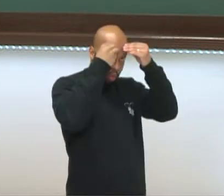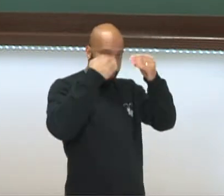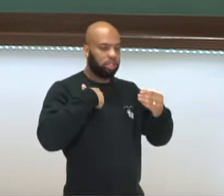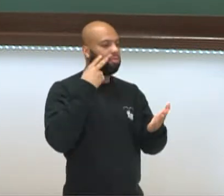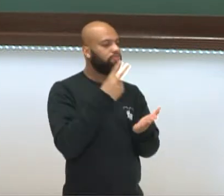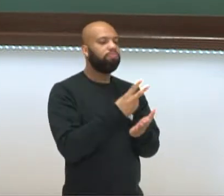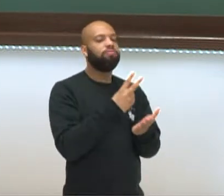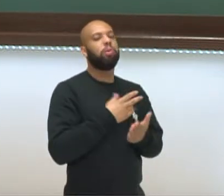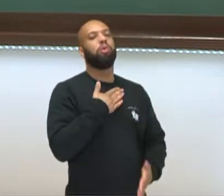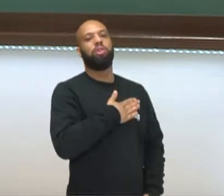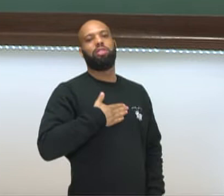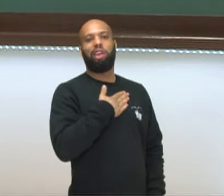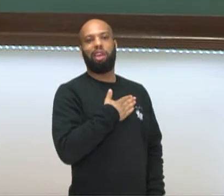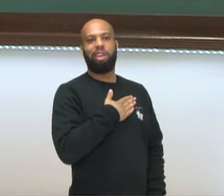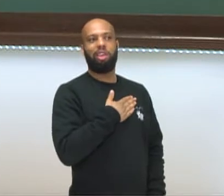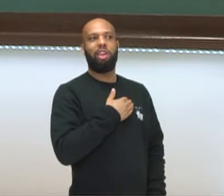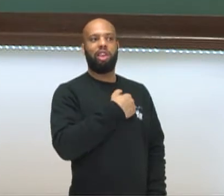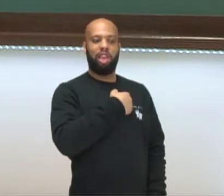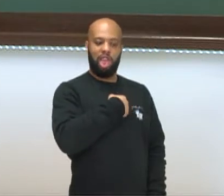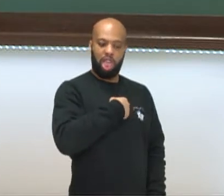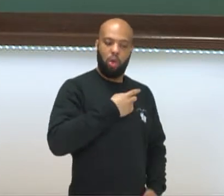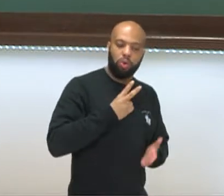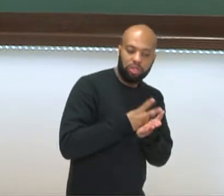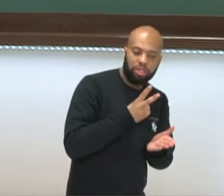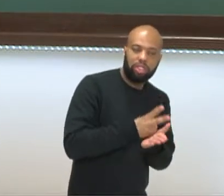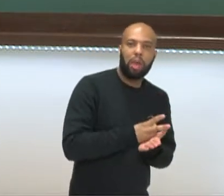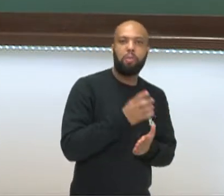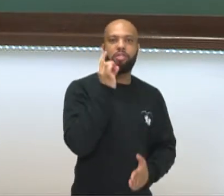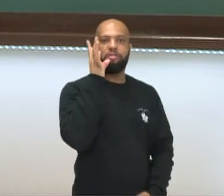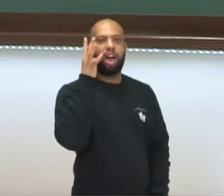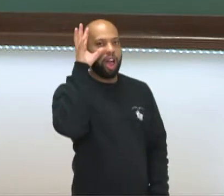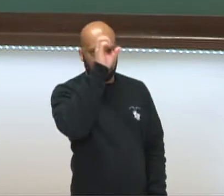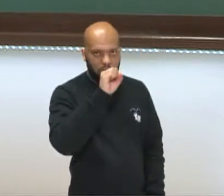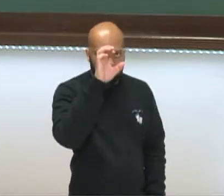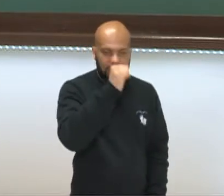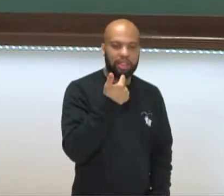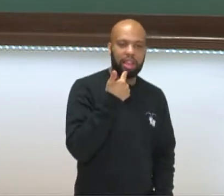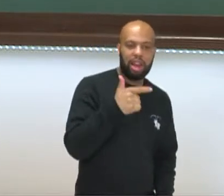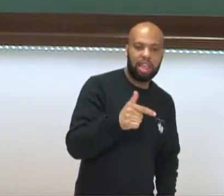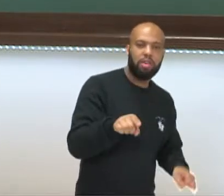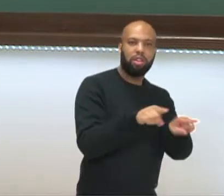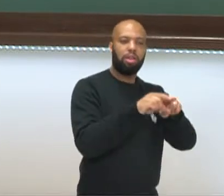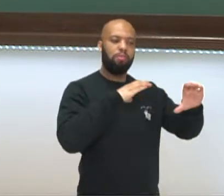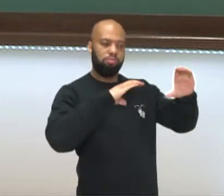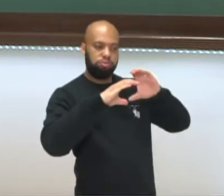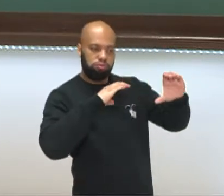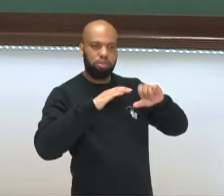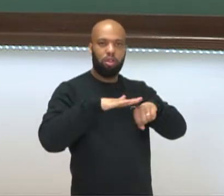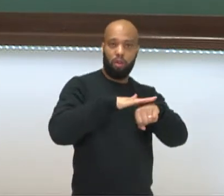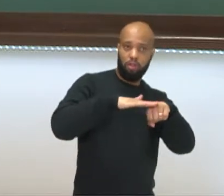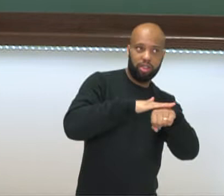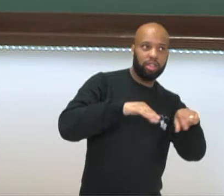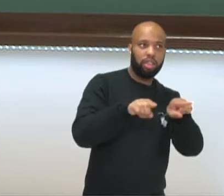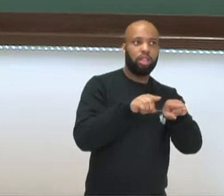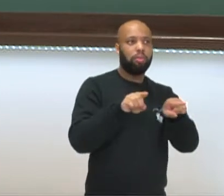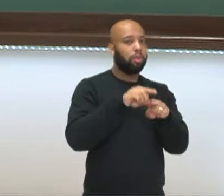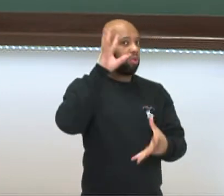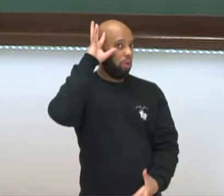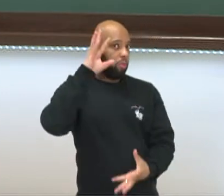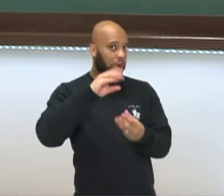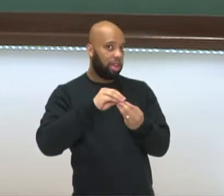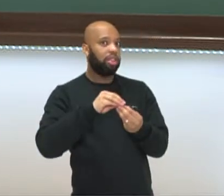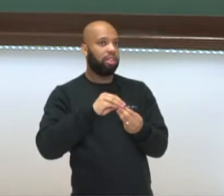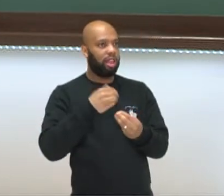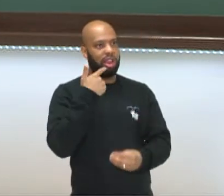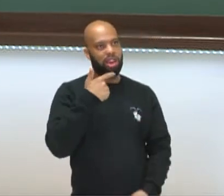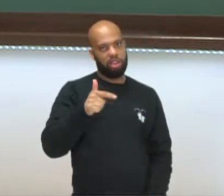dei muito bem. Eu sempre tive essa facilidade de aprender línguas, de me comunicar, de falar com as pessoas, de entender as